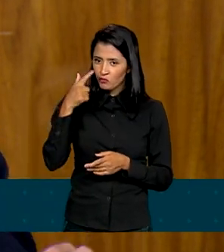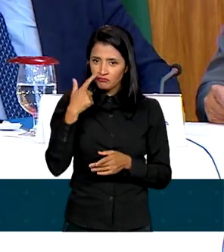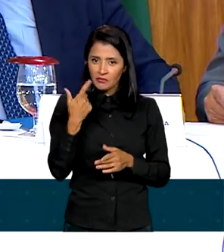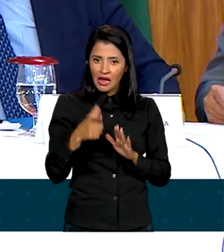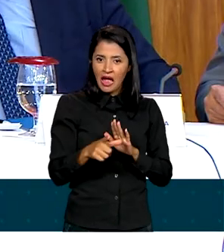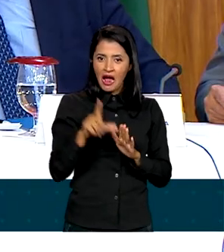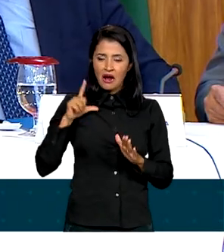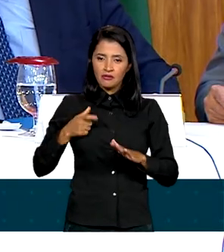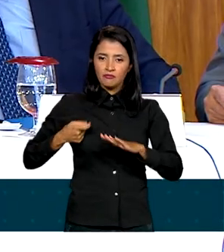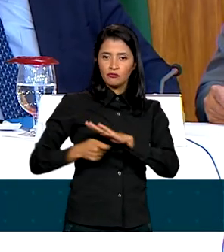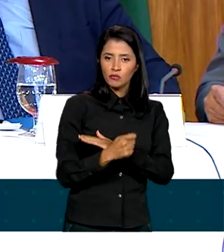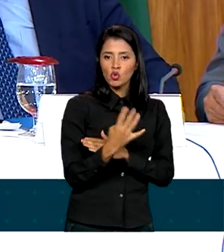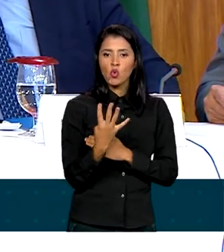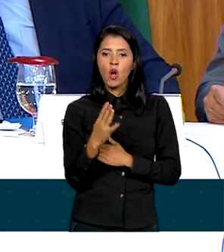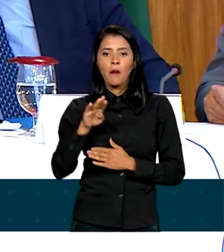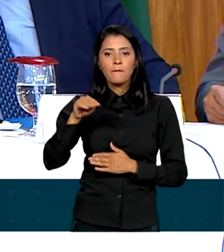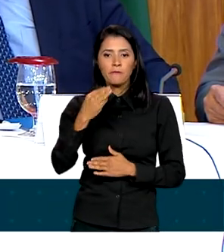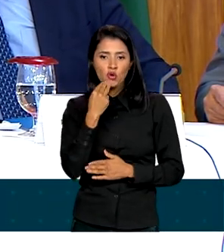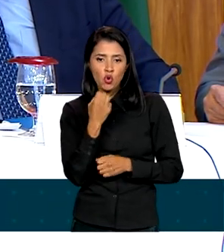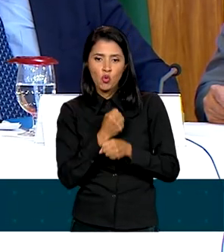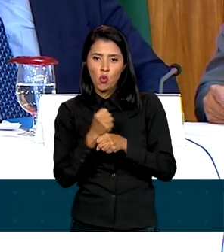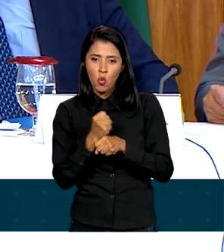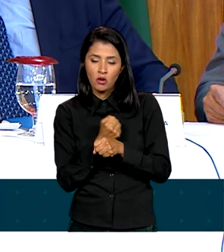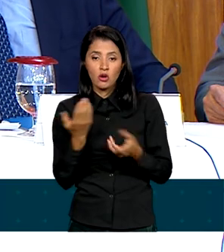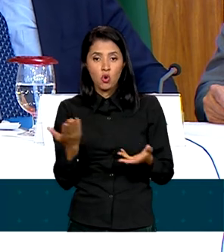era de 4 bilhões por ano para